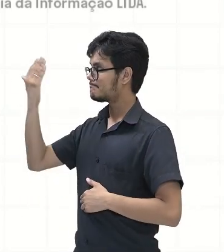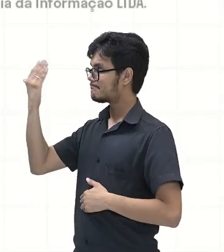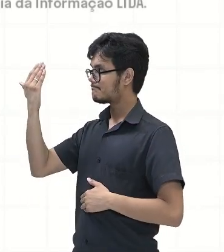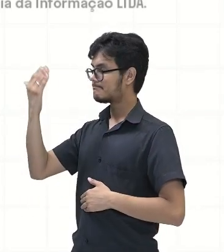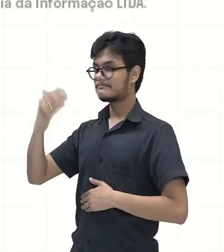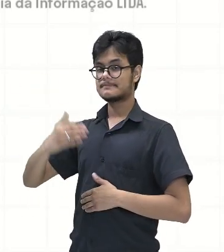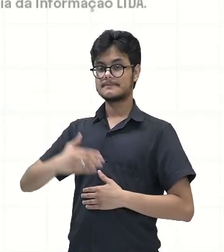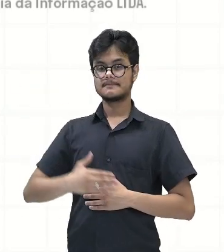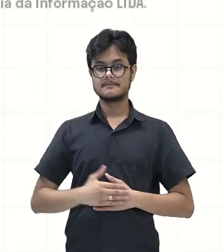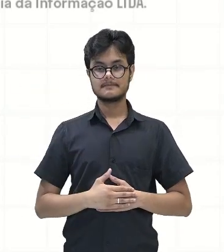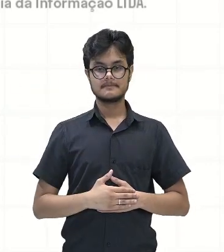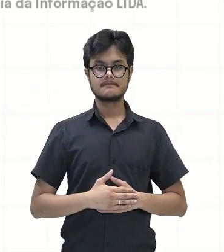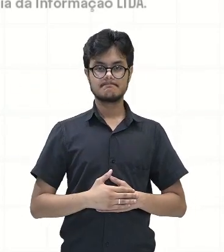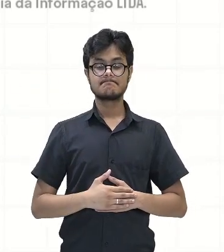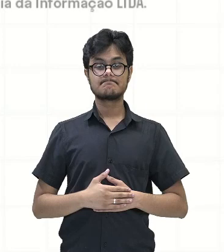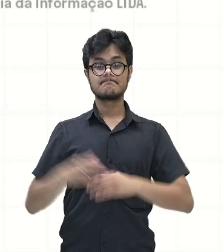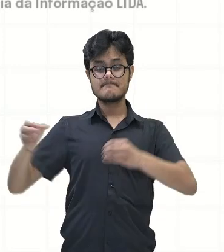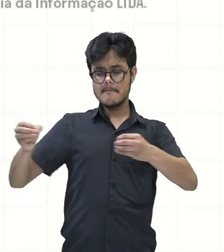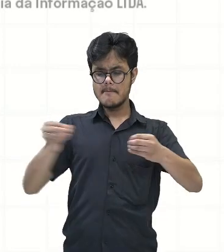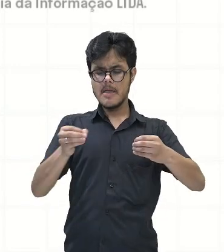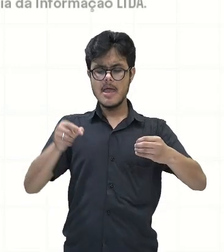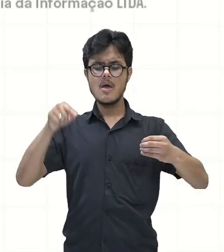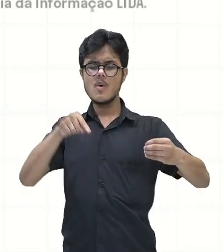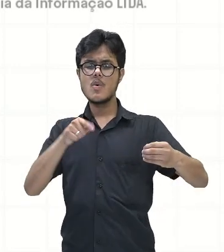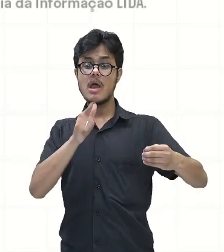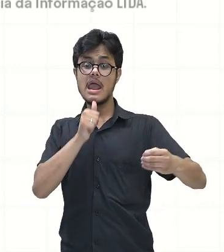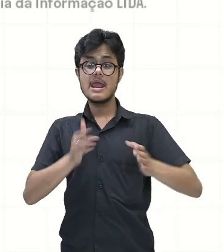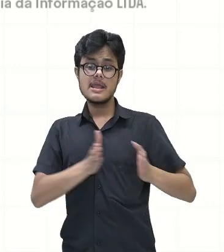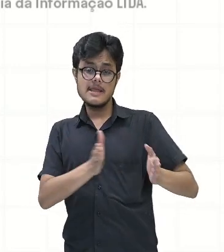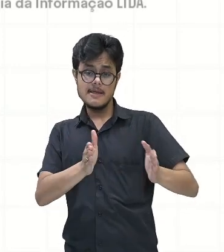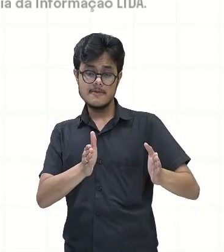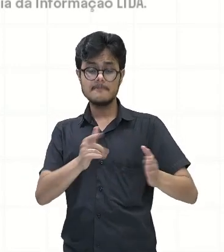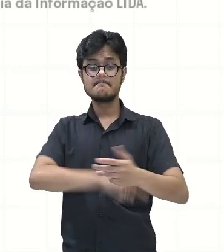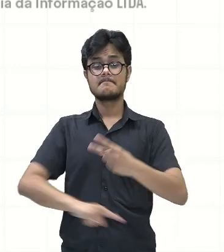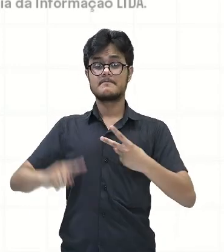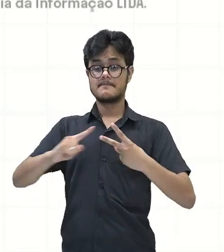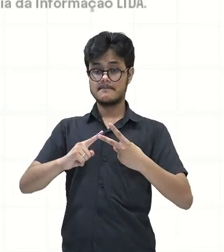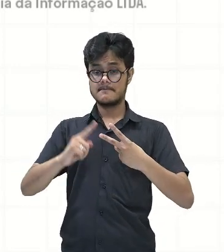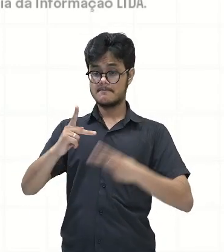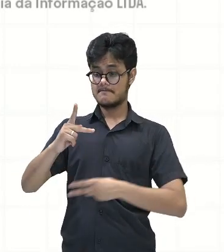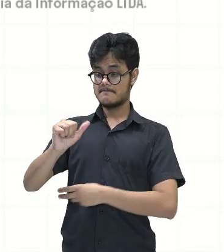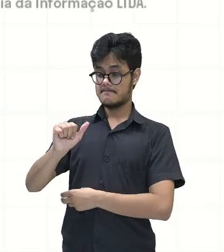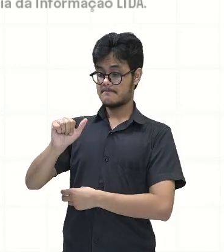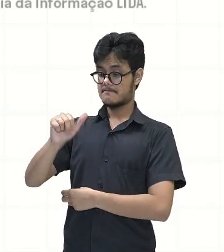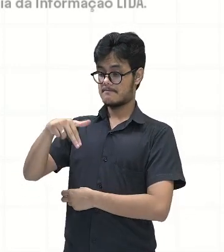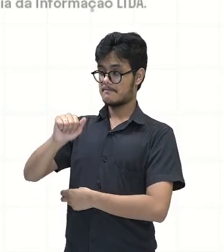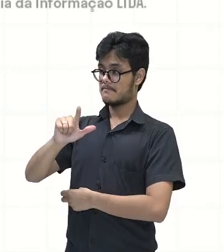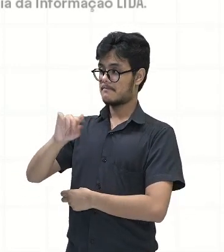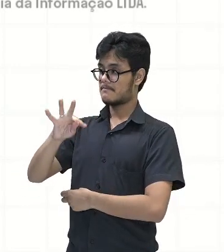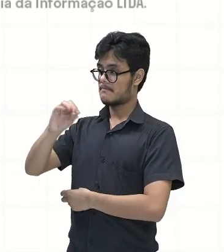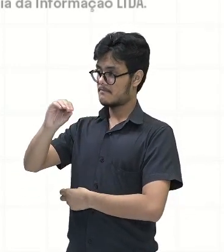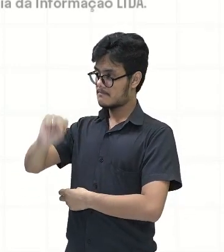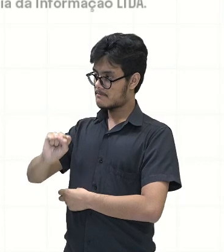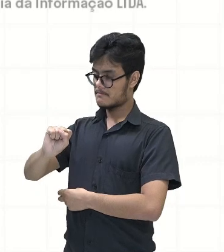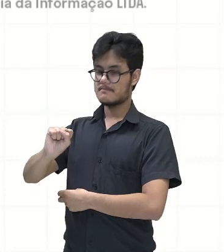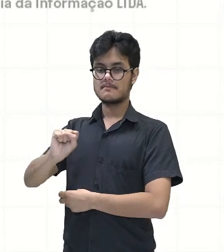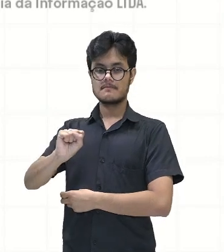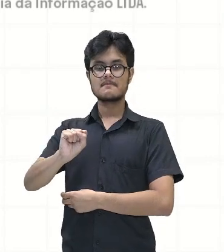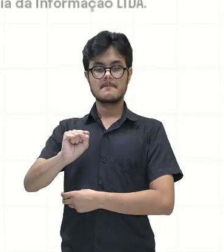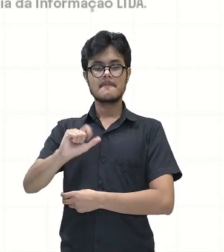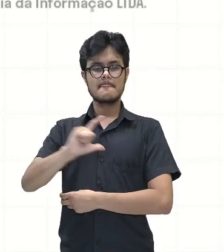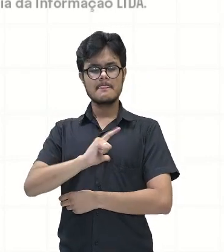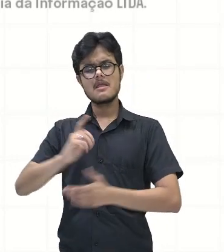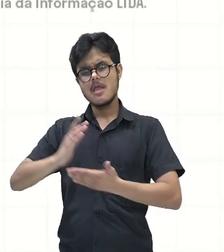estão próximas aos rios. Os planaltos, que são outras formas de relevo, que são representados por